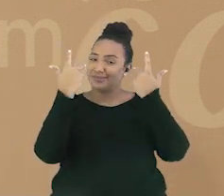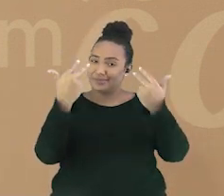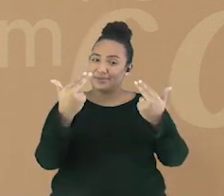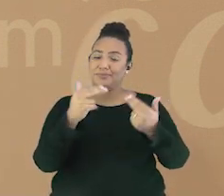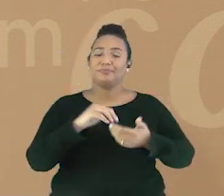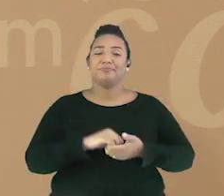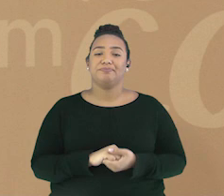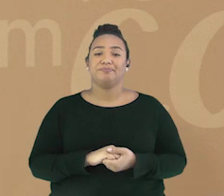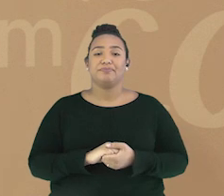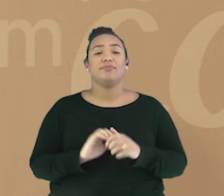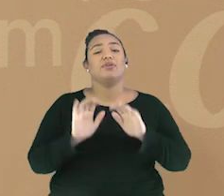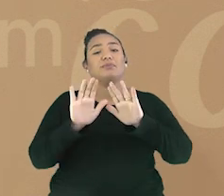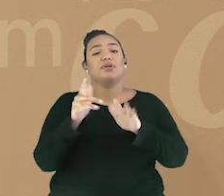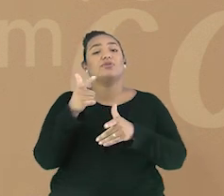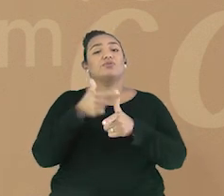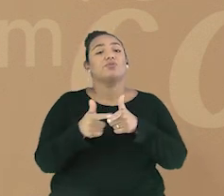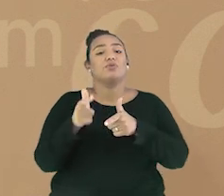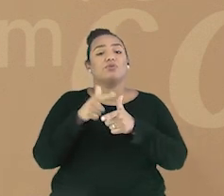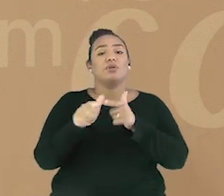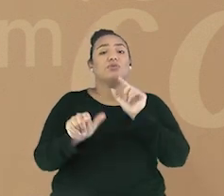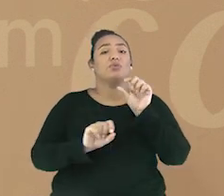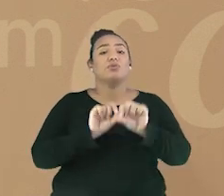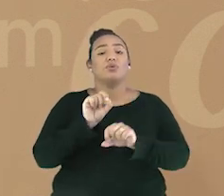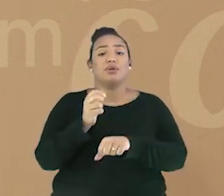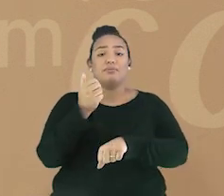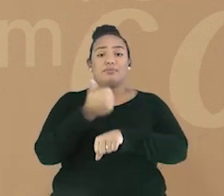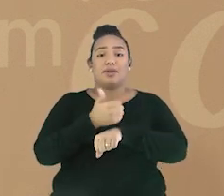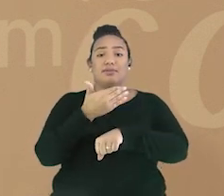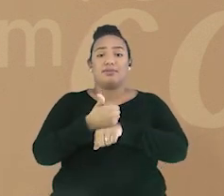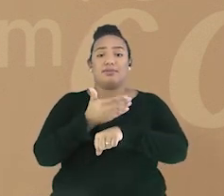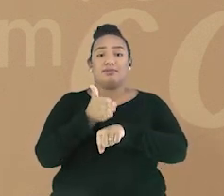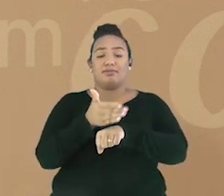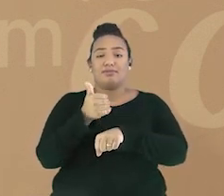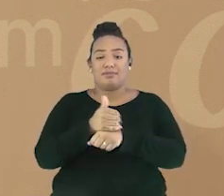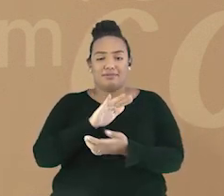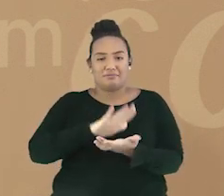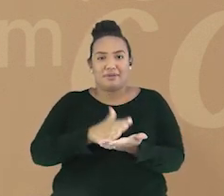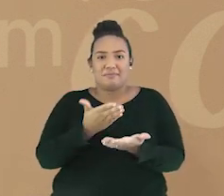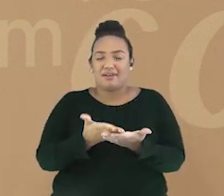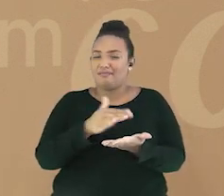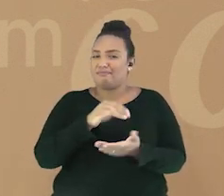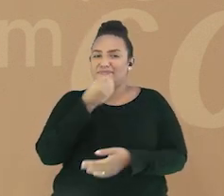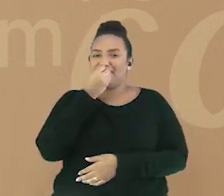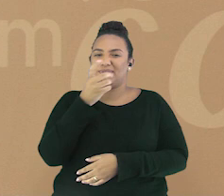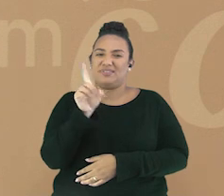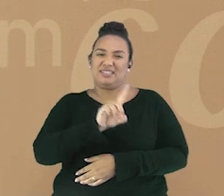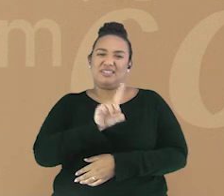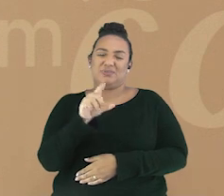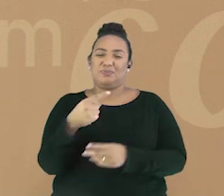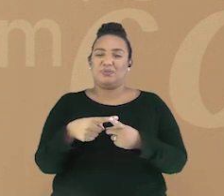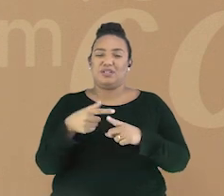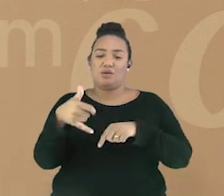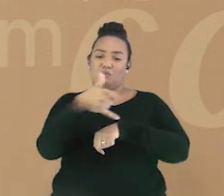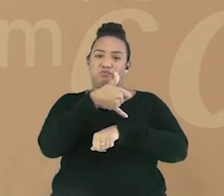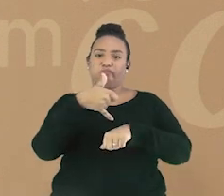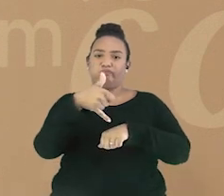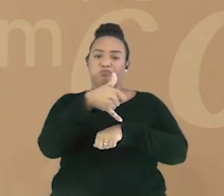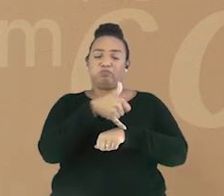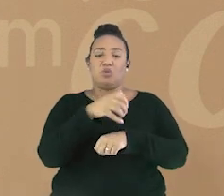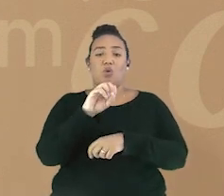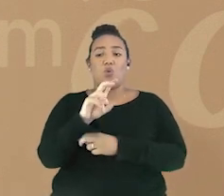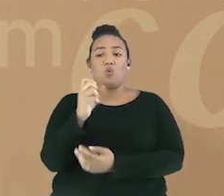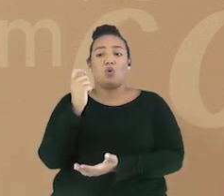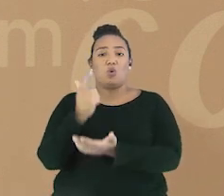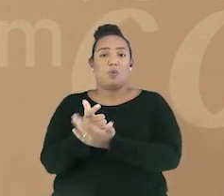que não é nada saudável, principalmente quando esta é industrializada. Por quê? Vamos ver o que é